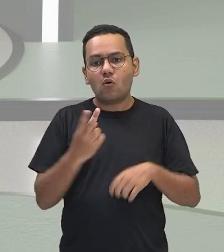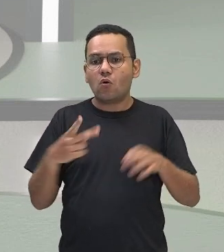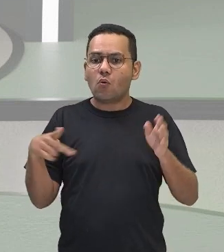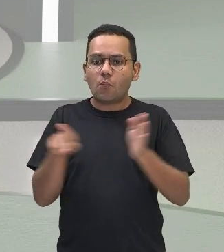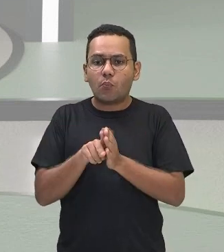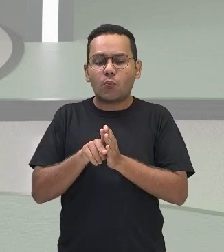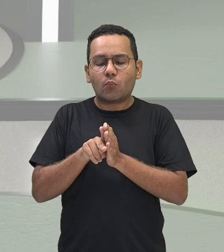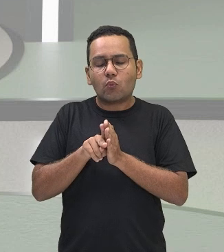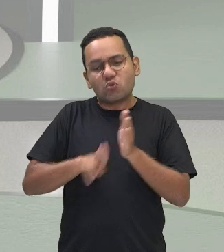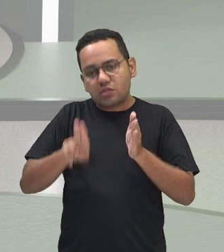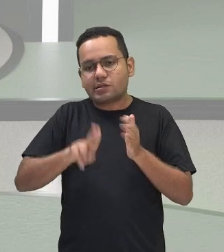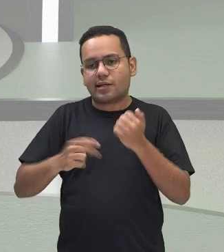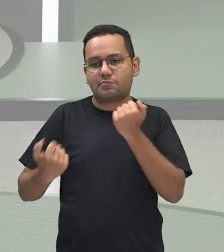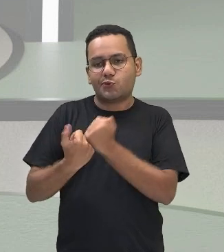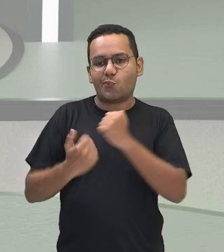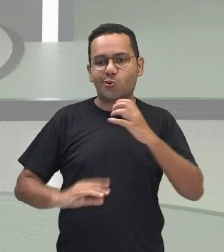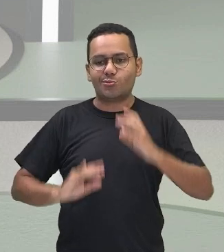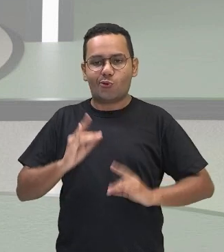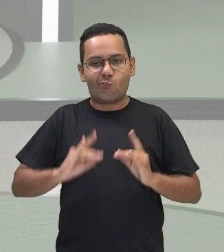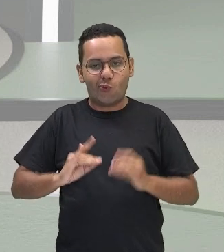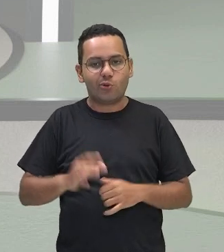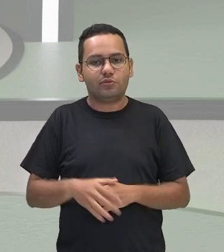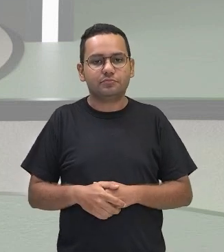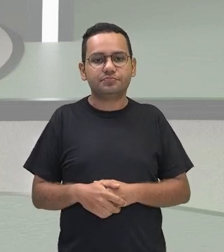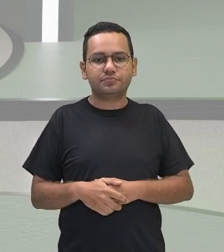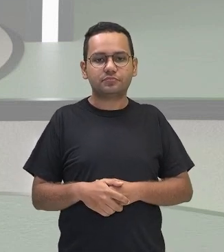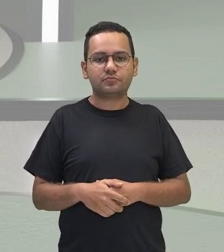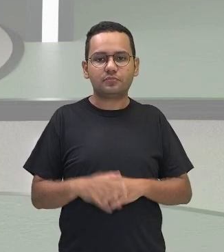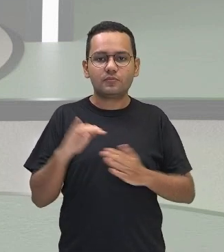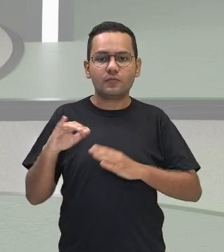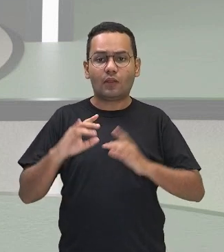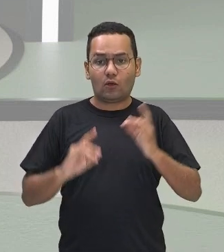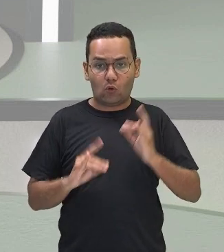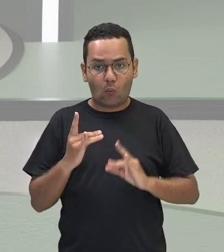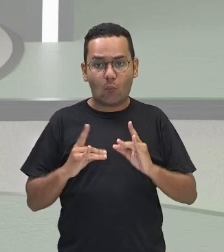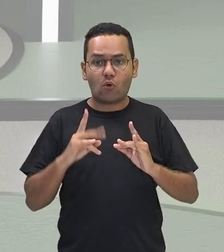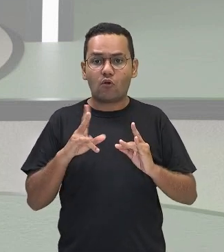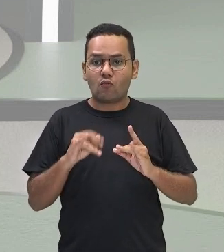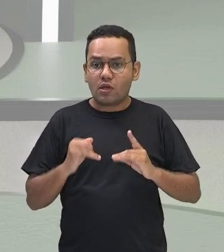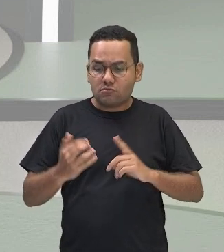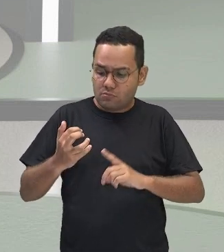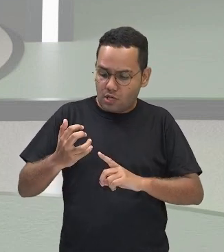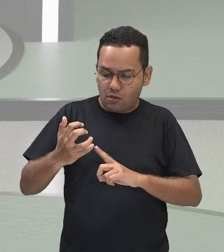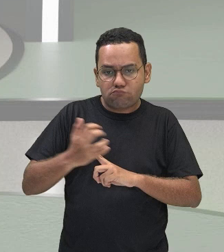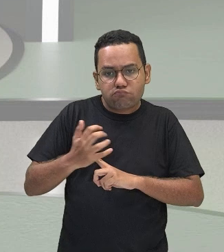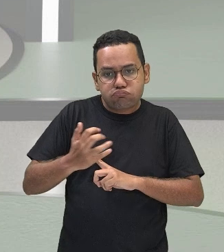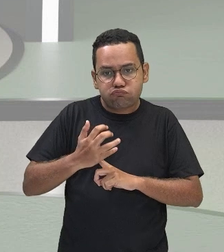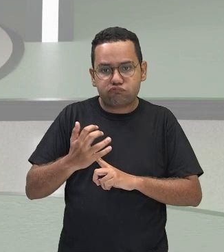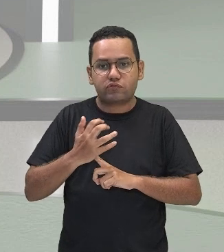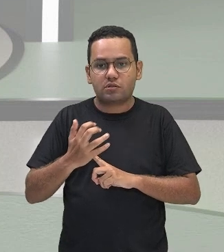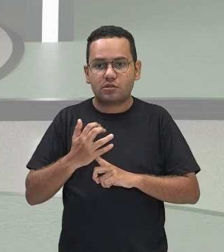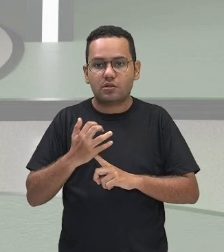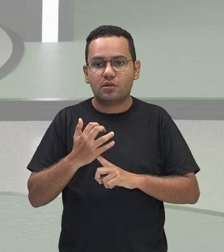de hormônios, de certos hormônios que vão atuar sobre o sistema reprodutor feminino, impedindo a ovulação